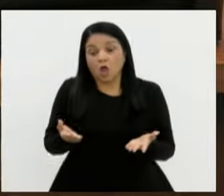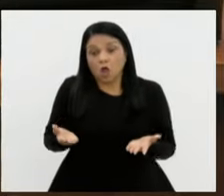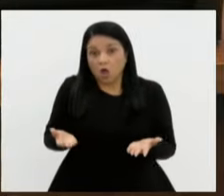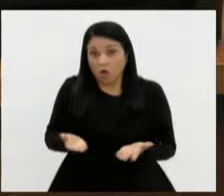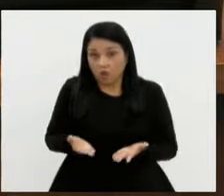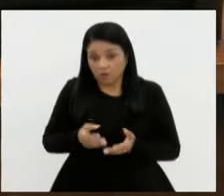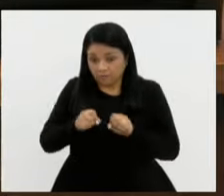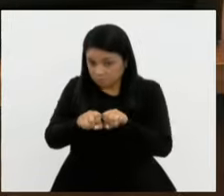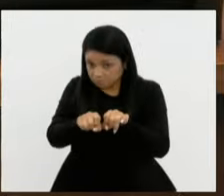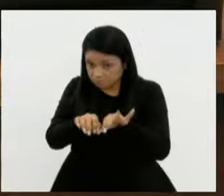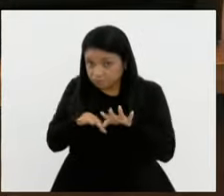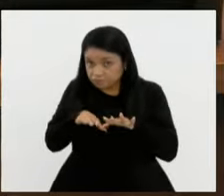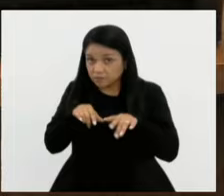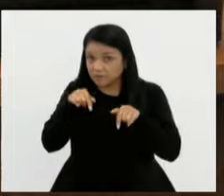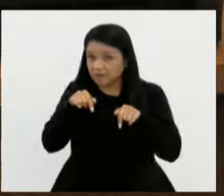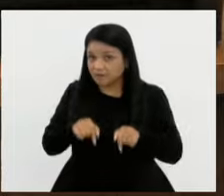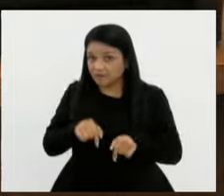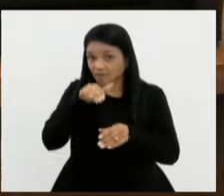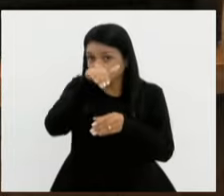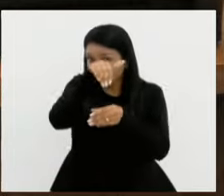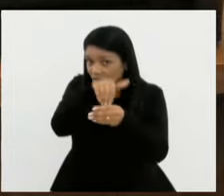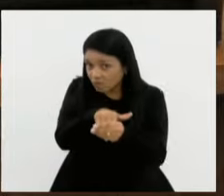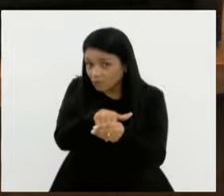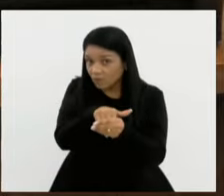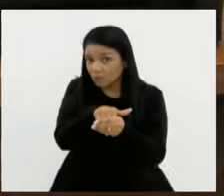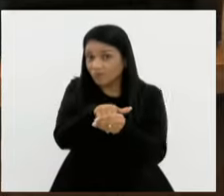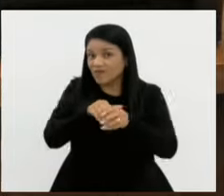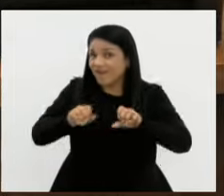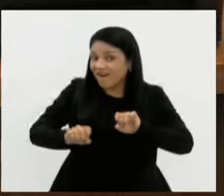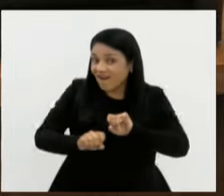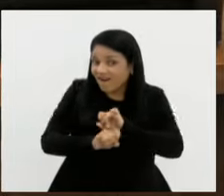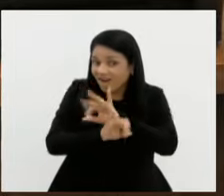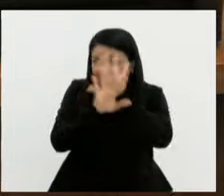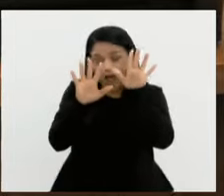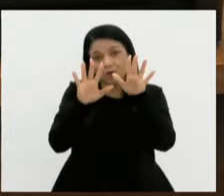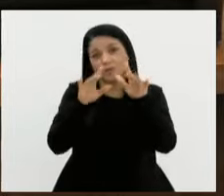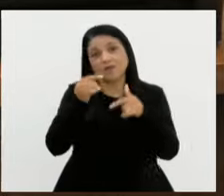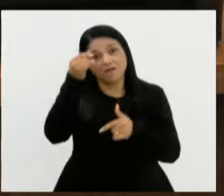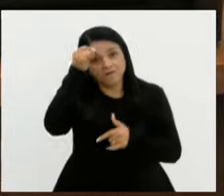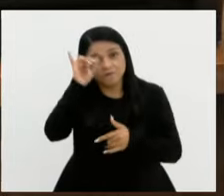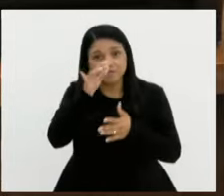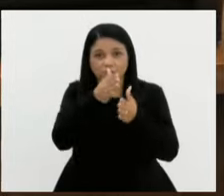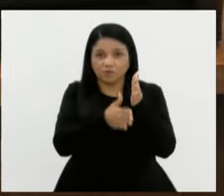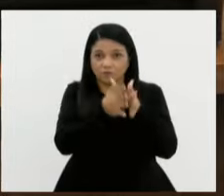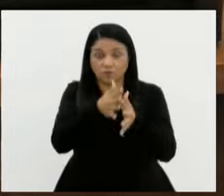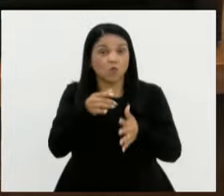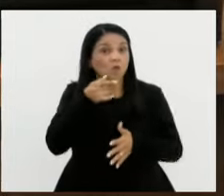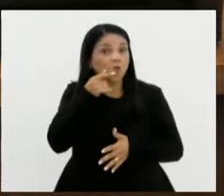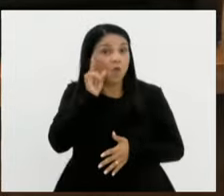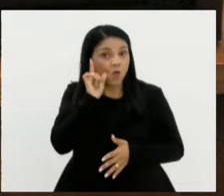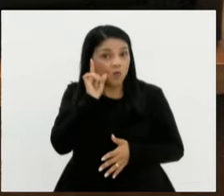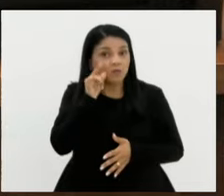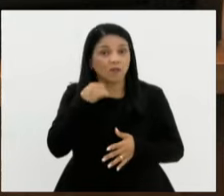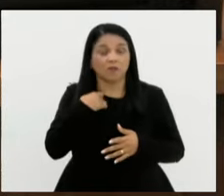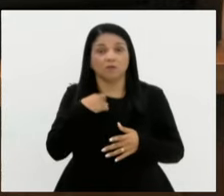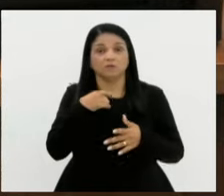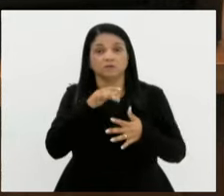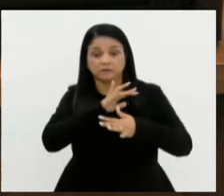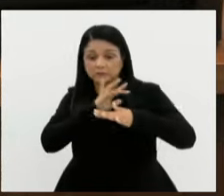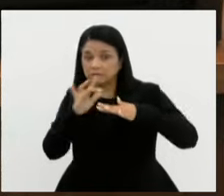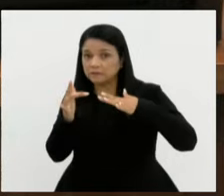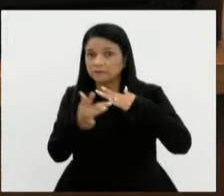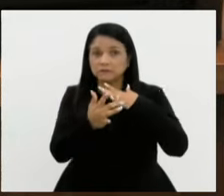sendo votado aqui, presidente, isso precisa deixar claro para que as pessoas não façam confusão, porque ontem, por exemplo, já vi nas mídias, e